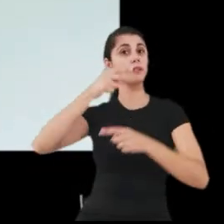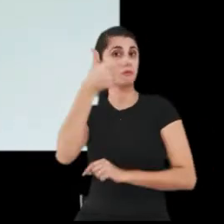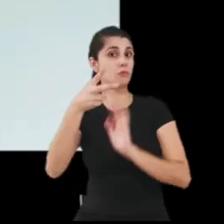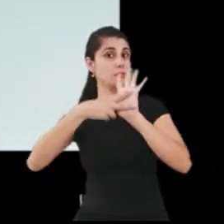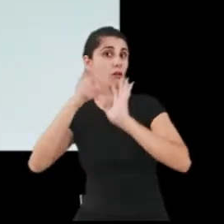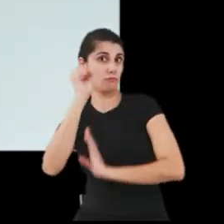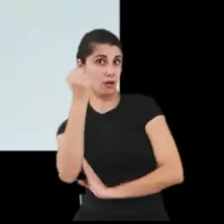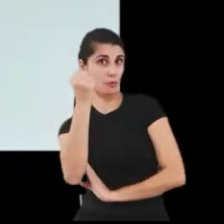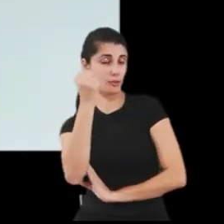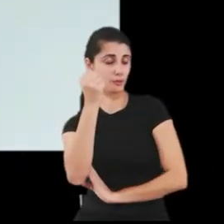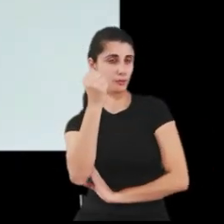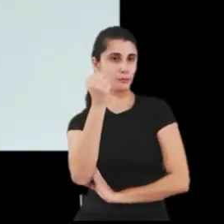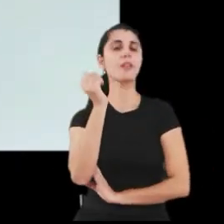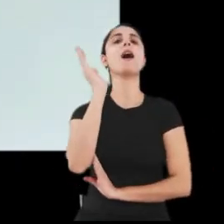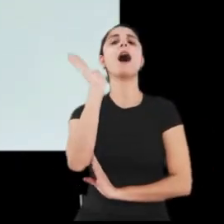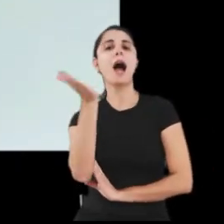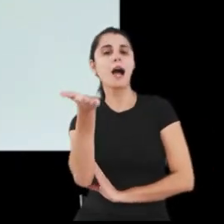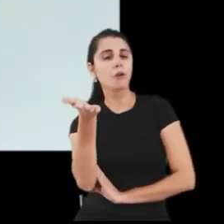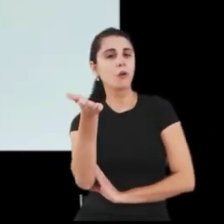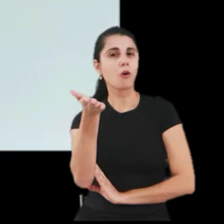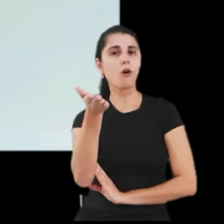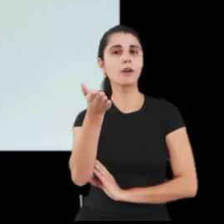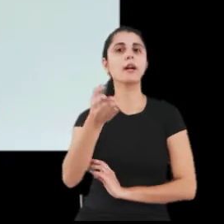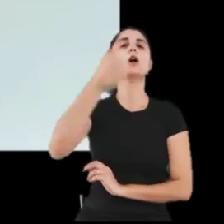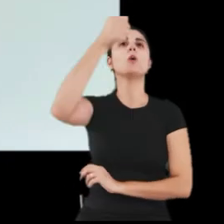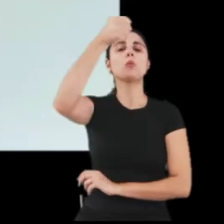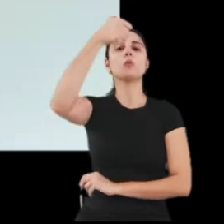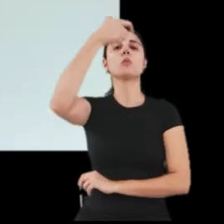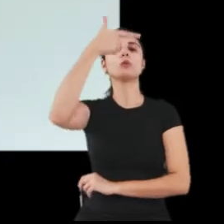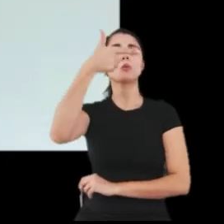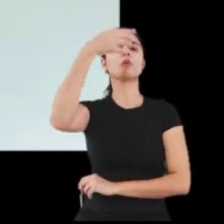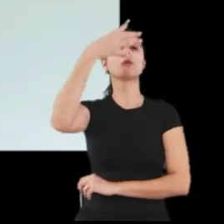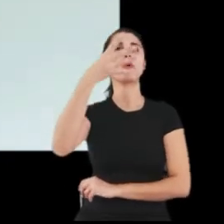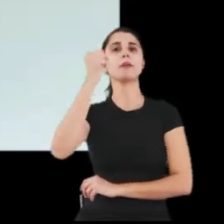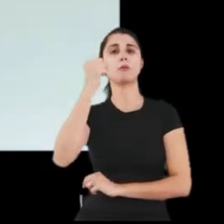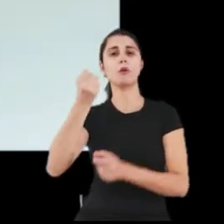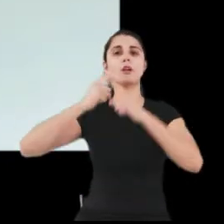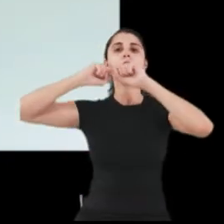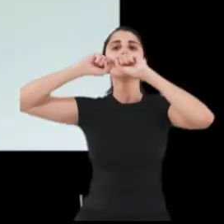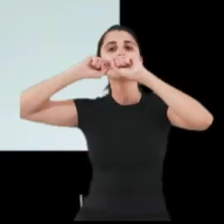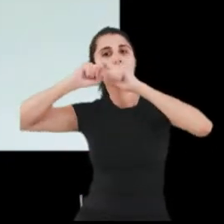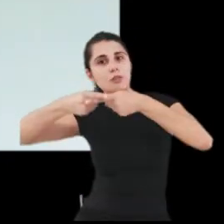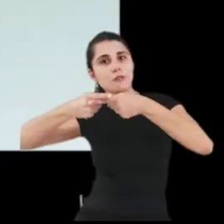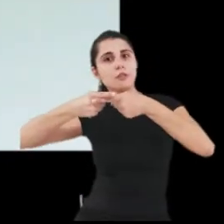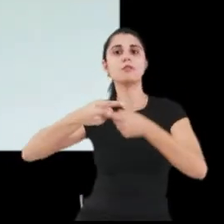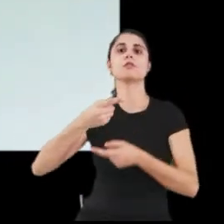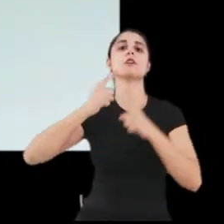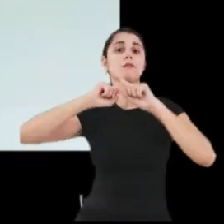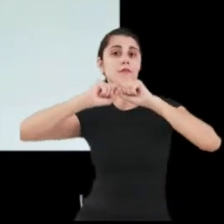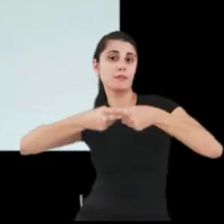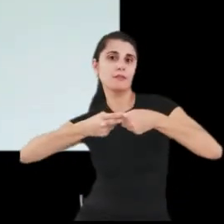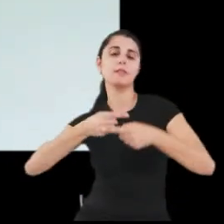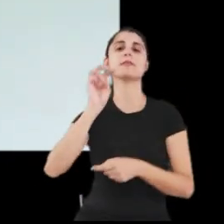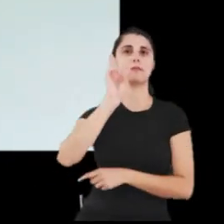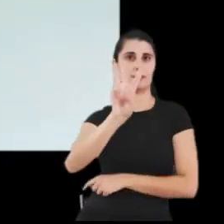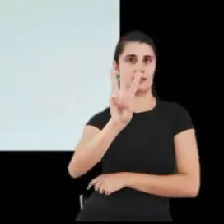8. Agora eu vou multiplicar todos esses divisores encontrados aqui, gente, pelo próximo fator, que no